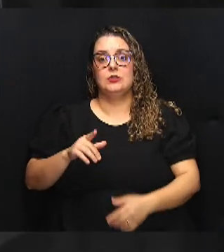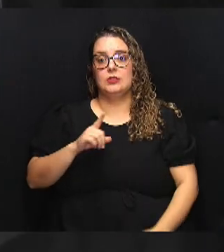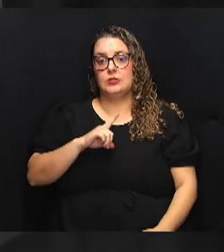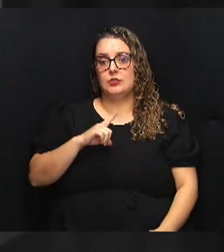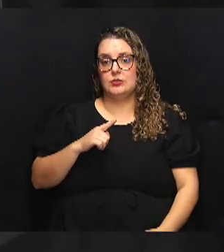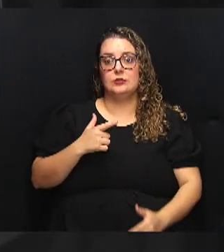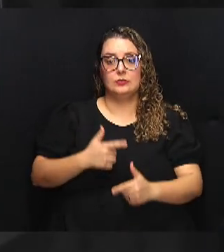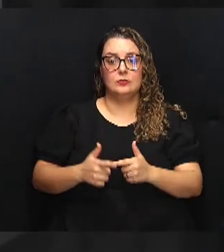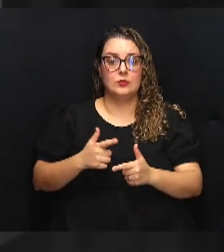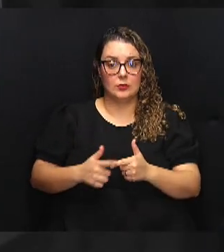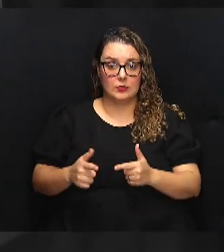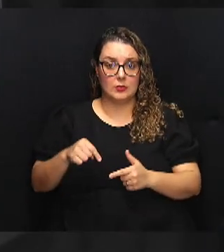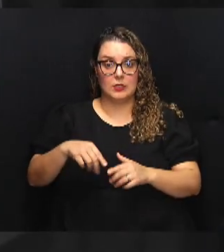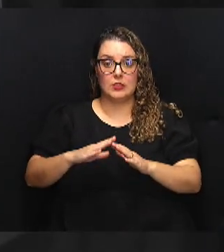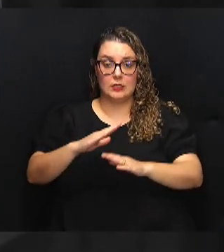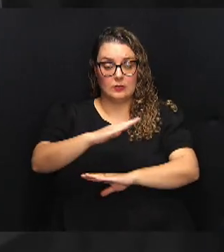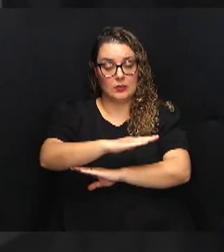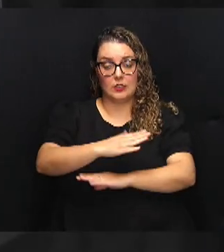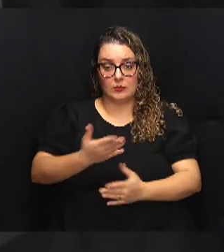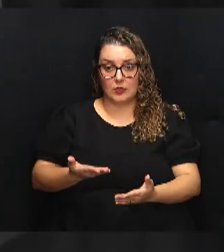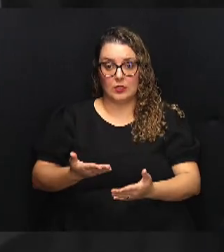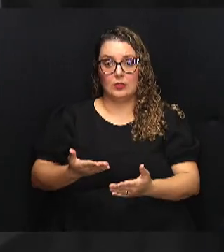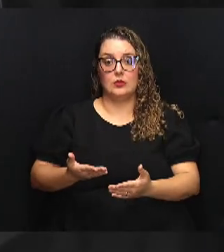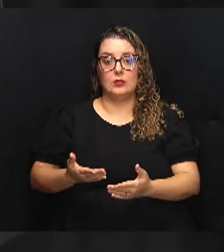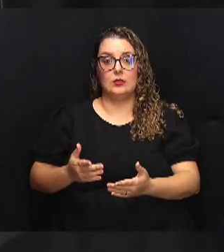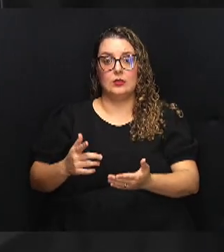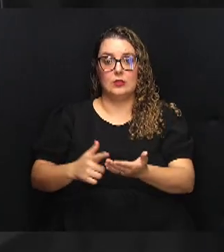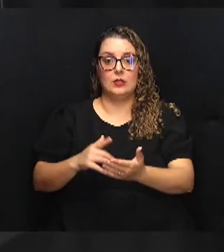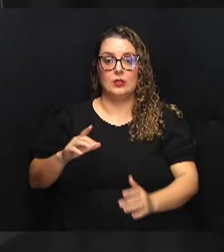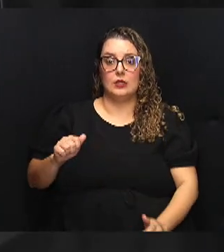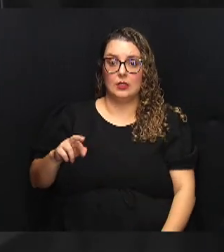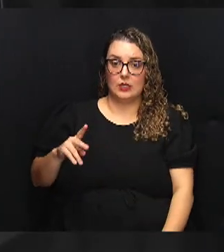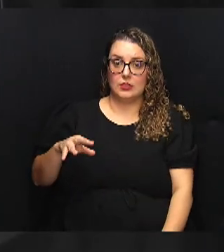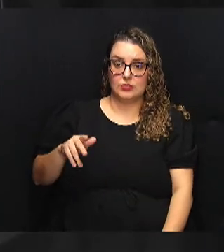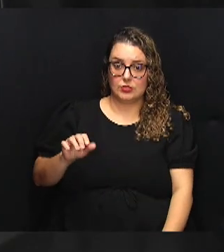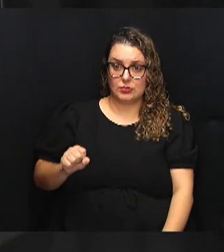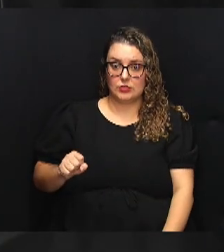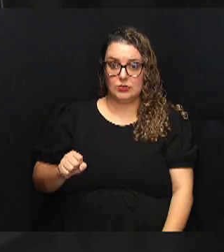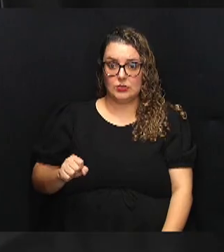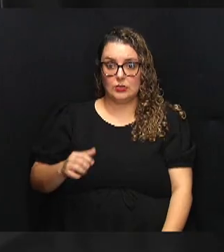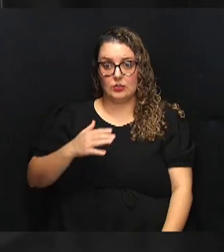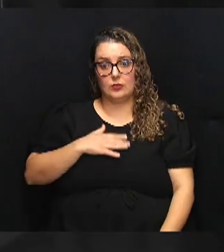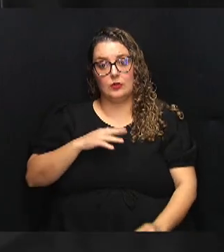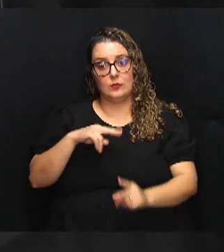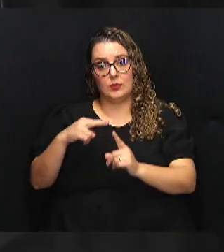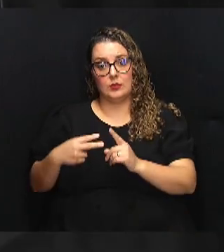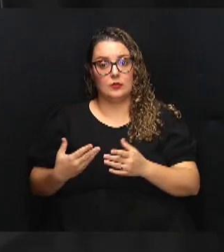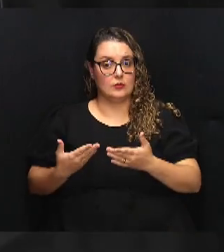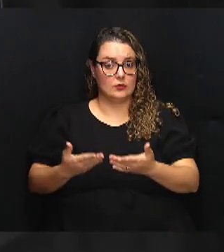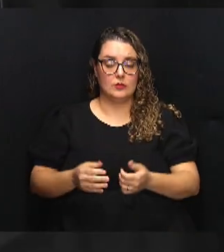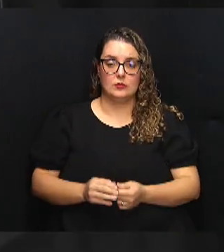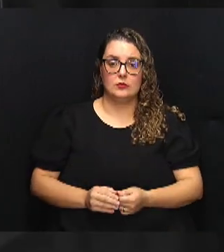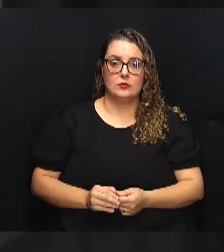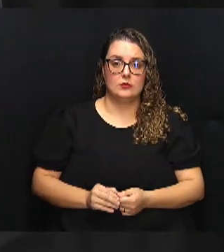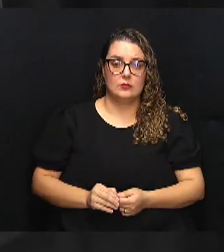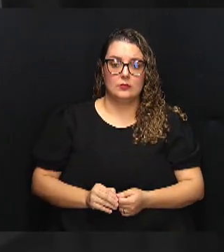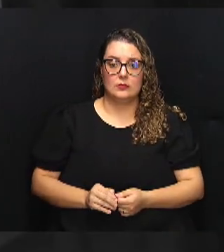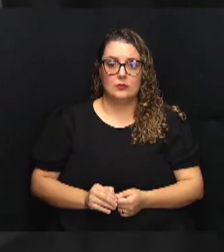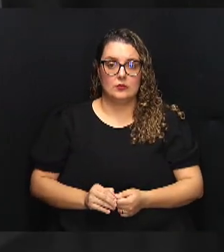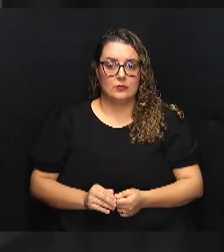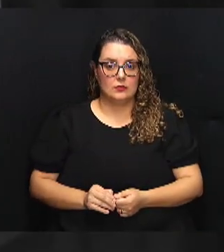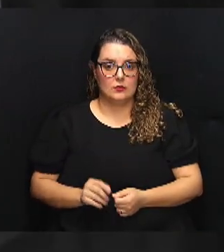Câmara Municipal em distribuição de cartilhas, né? No meu ponto de vista, ela traz totalmente